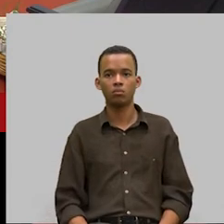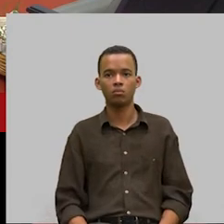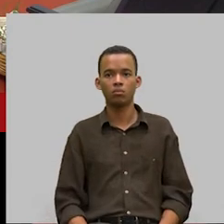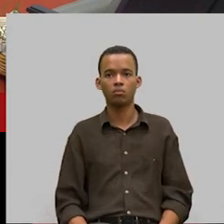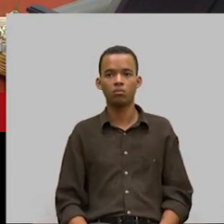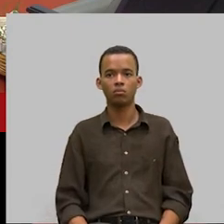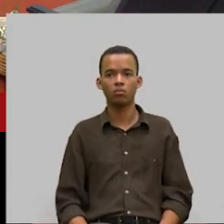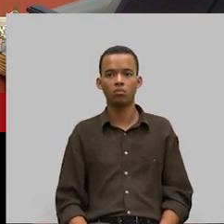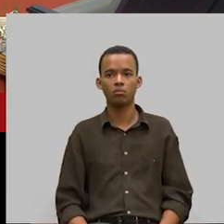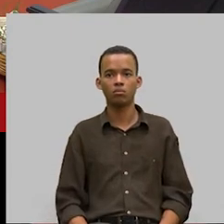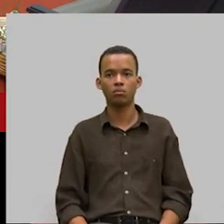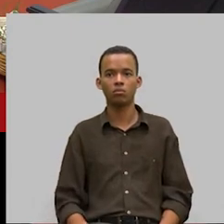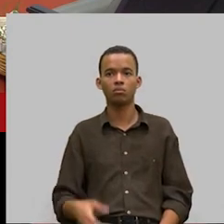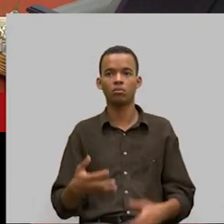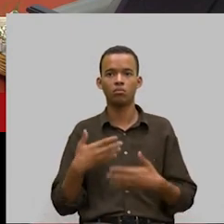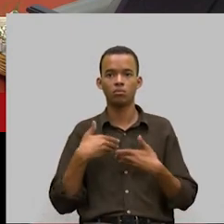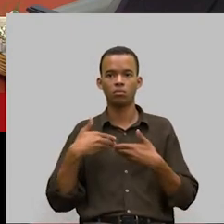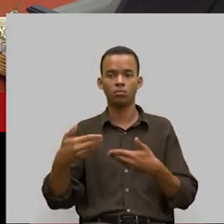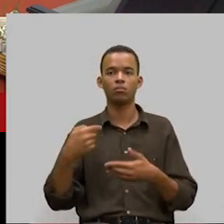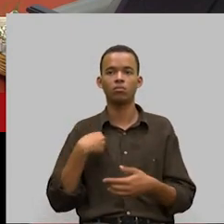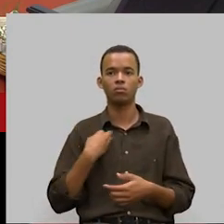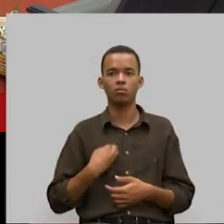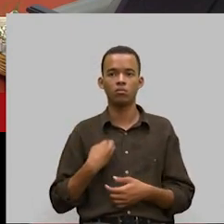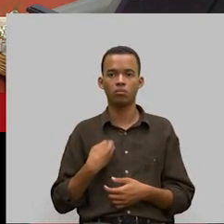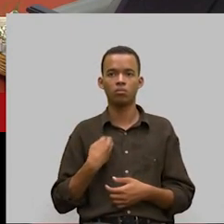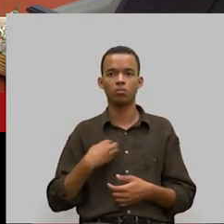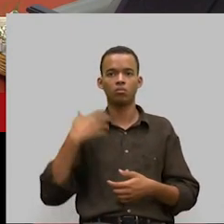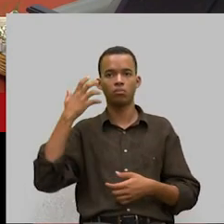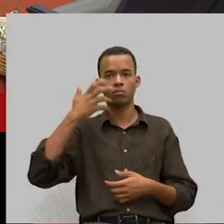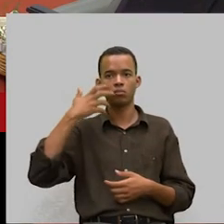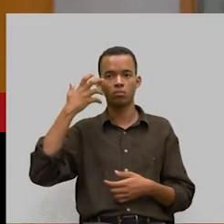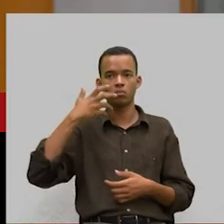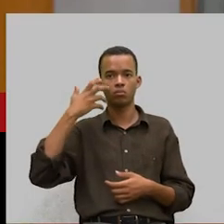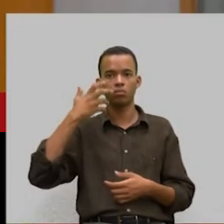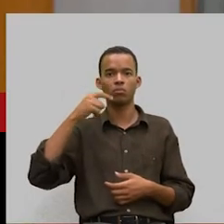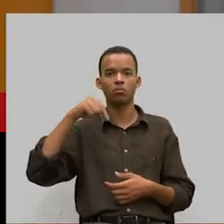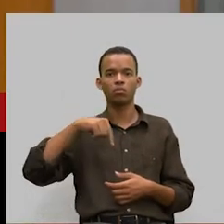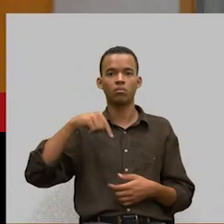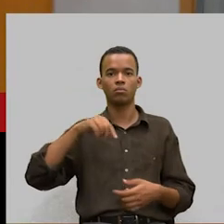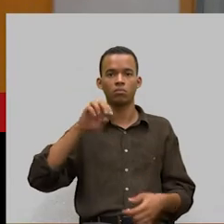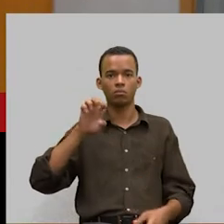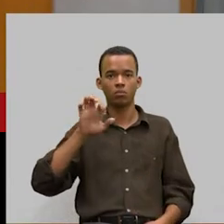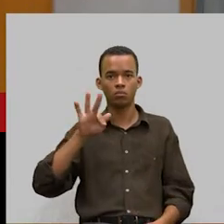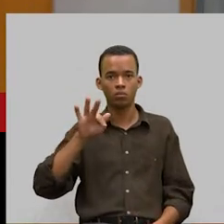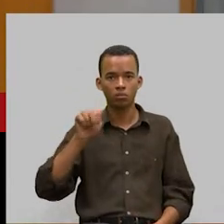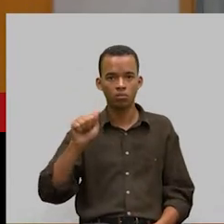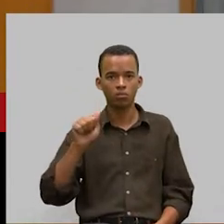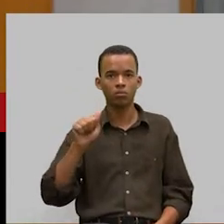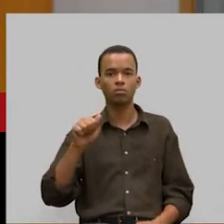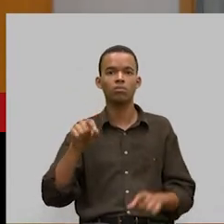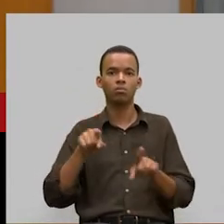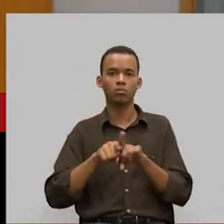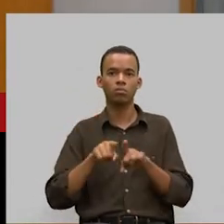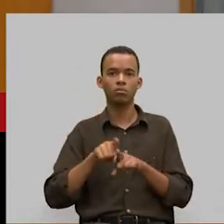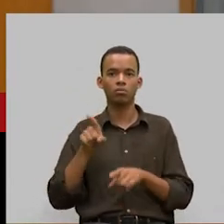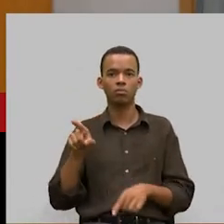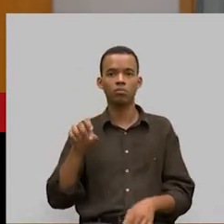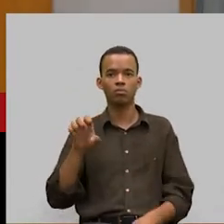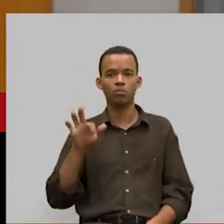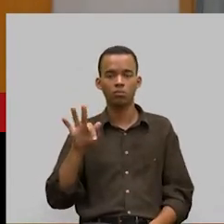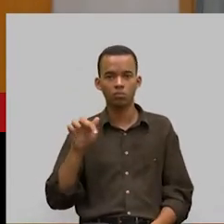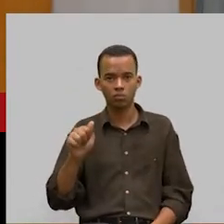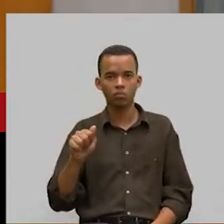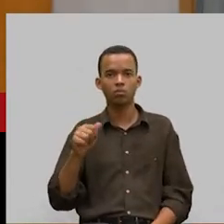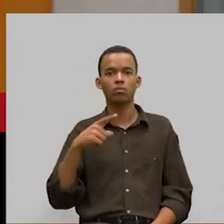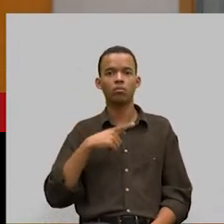pelo convite para est aqui eh falando né sobre as efas e as eas elas estão vinculadas